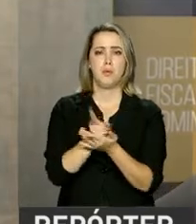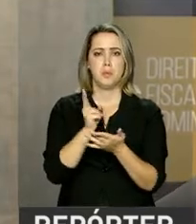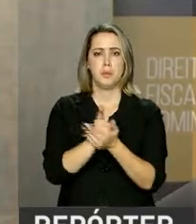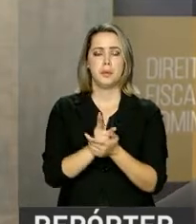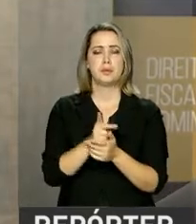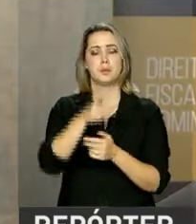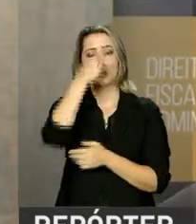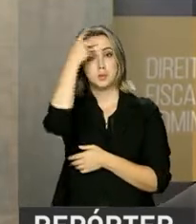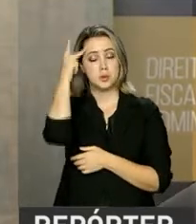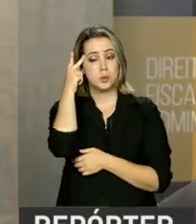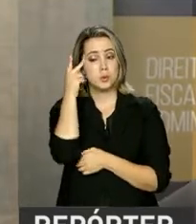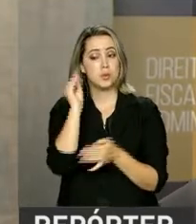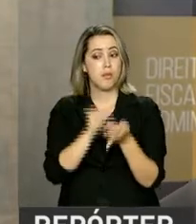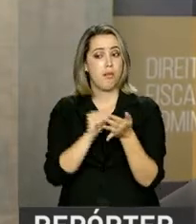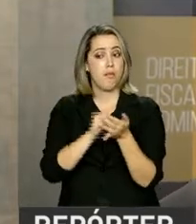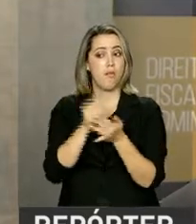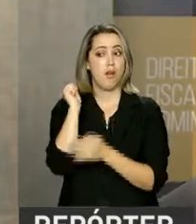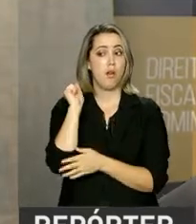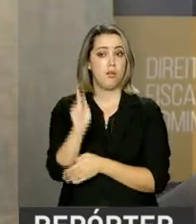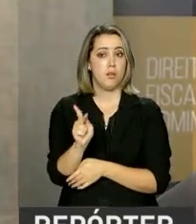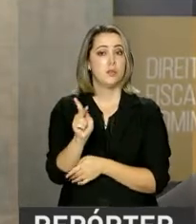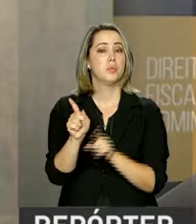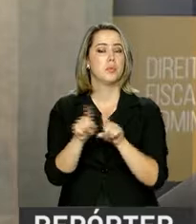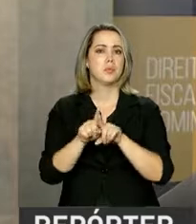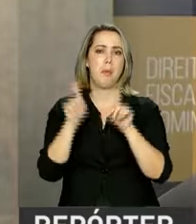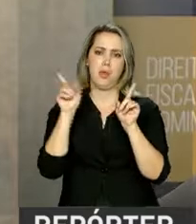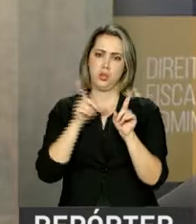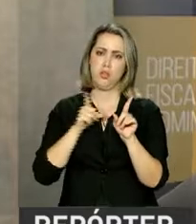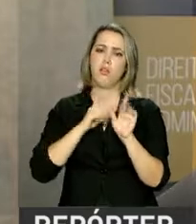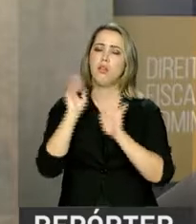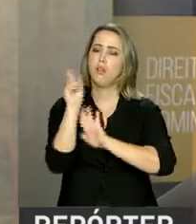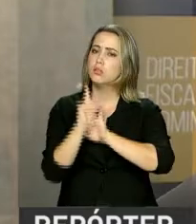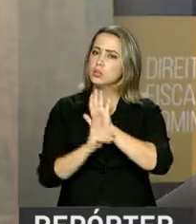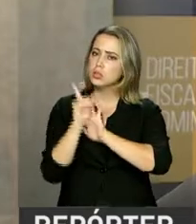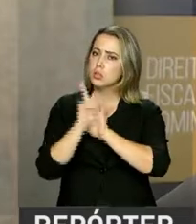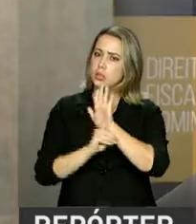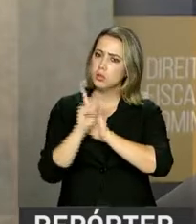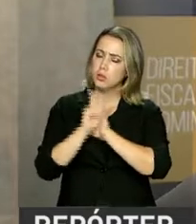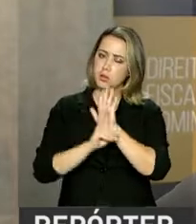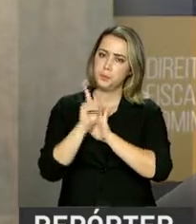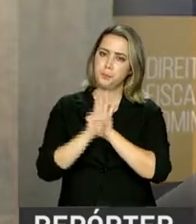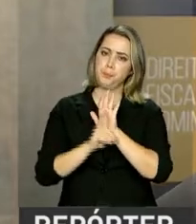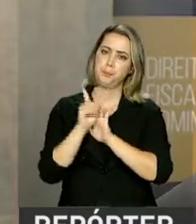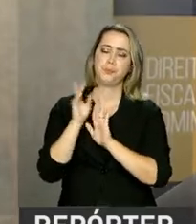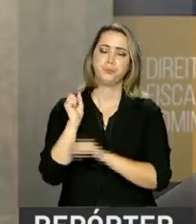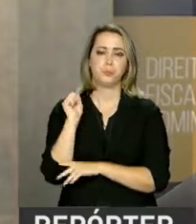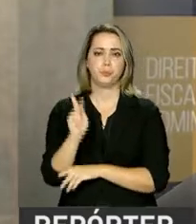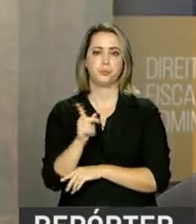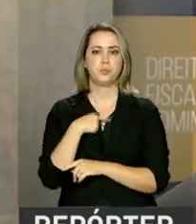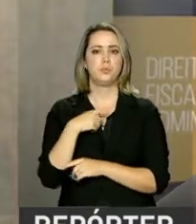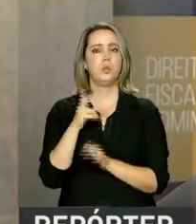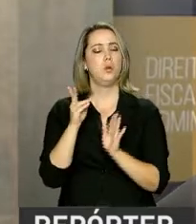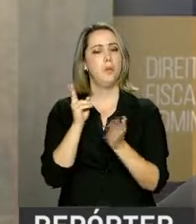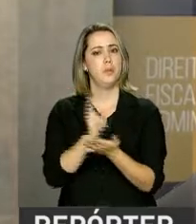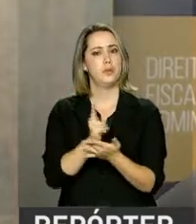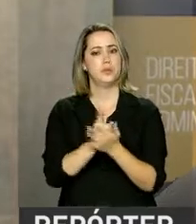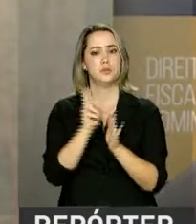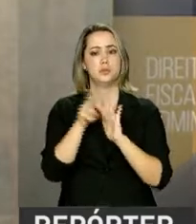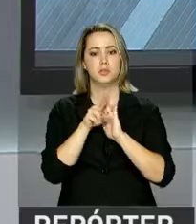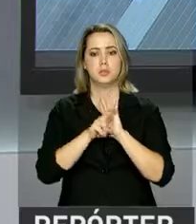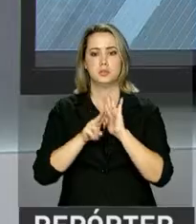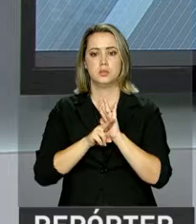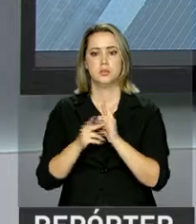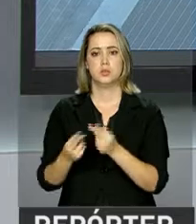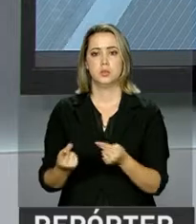não recebem ainda aposentadoria e pensão, mas já completaram as condições de acesso para receber aposentadoria e pensão, ficam com as mesmas regras que existem